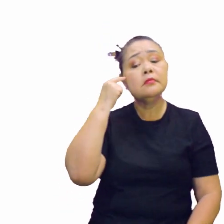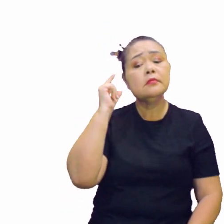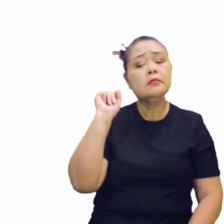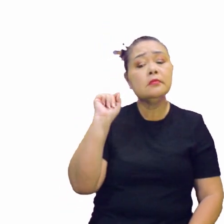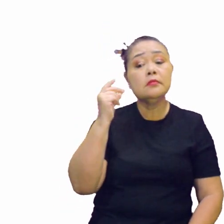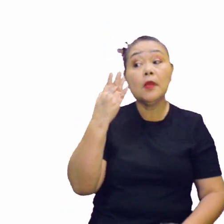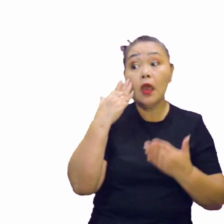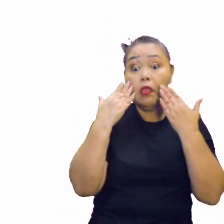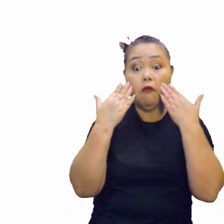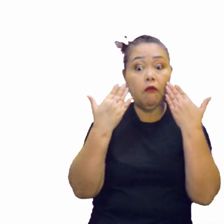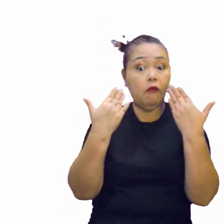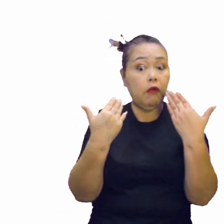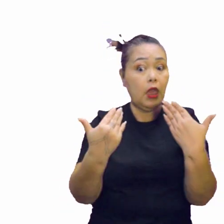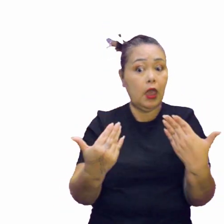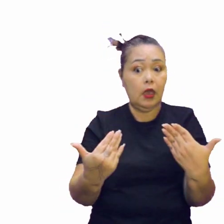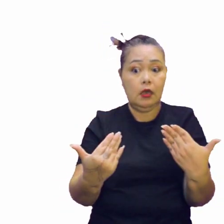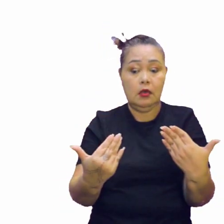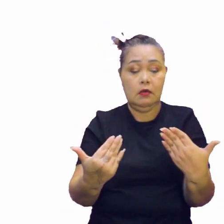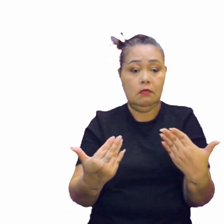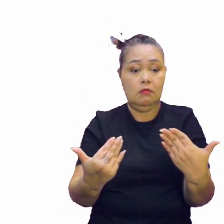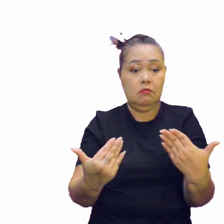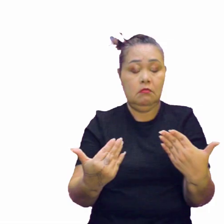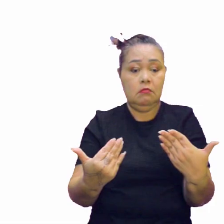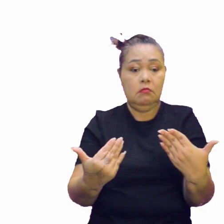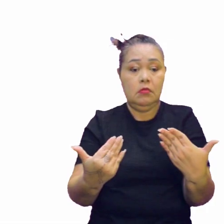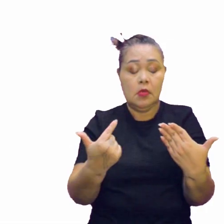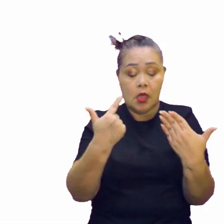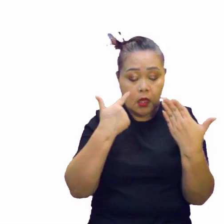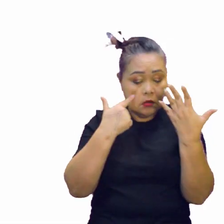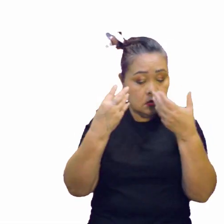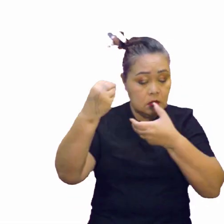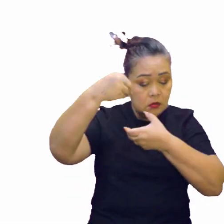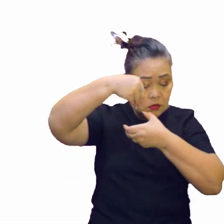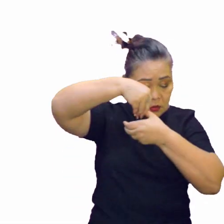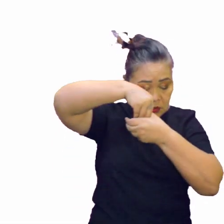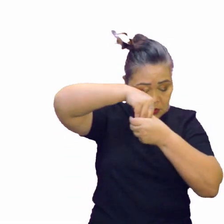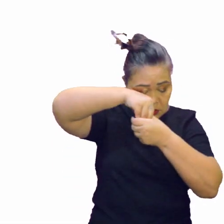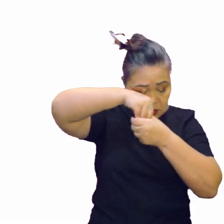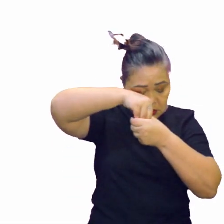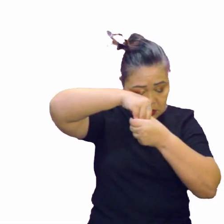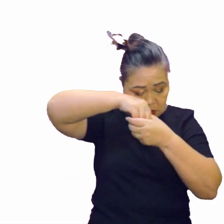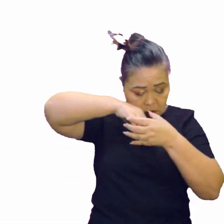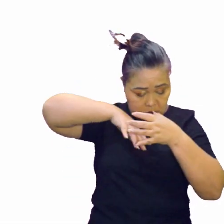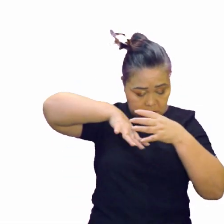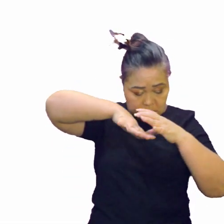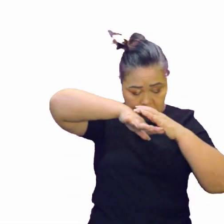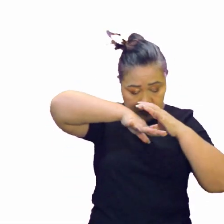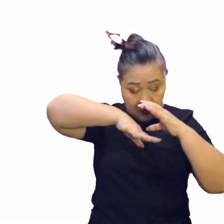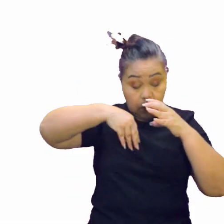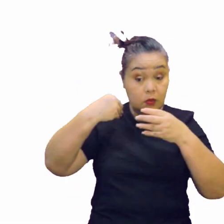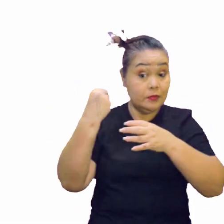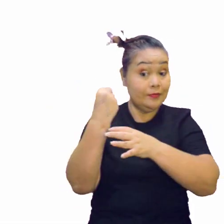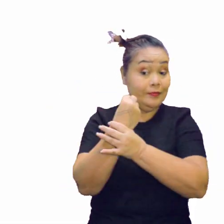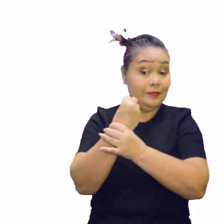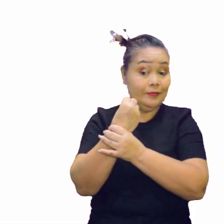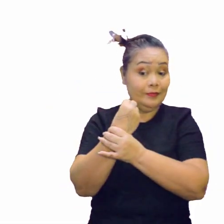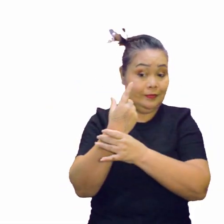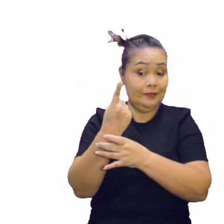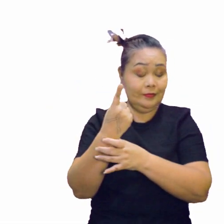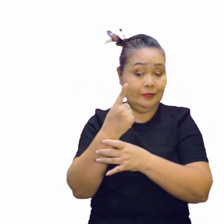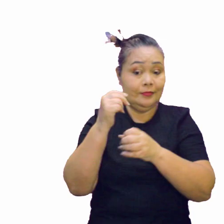é o ambiente subterrâneo. Como isso vai garantir? Em um